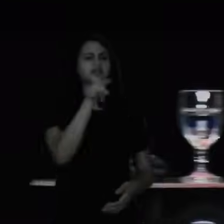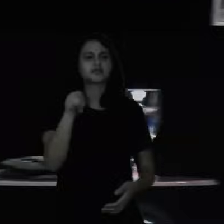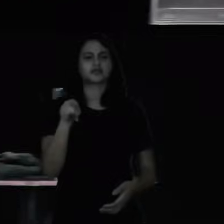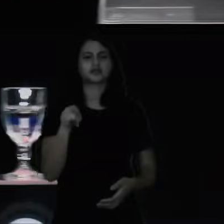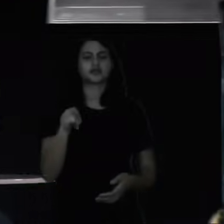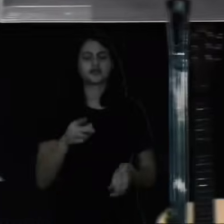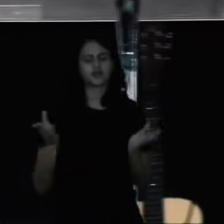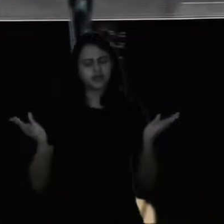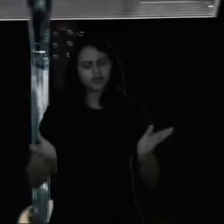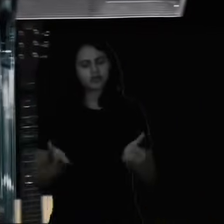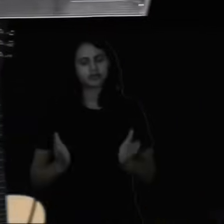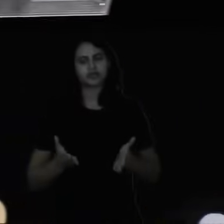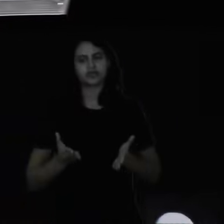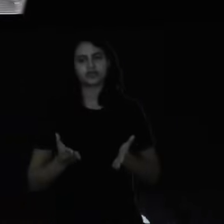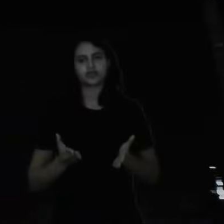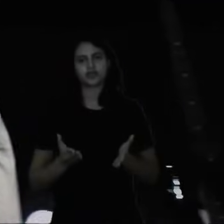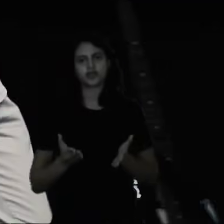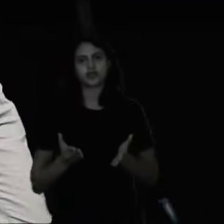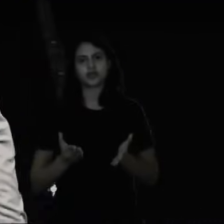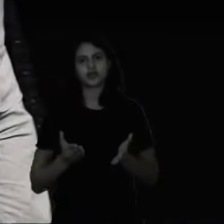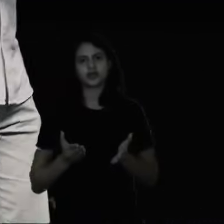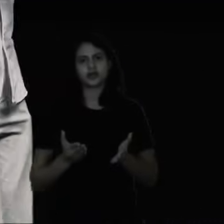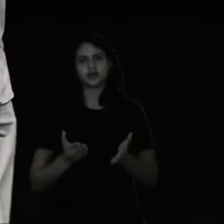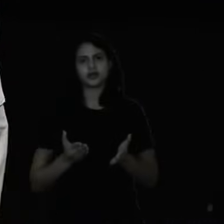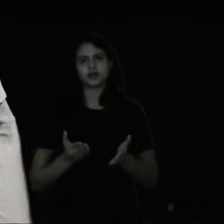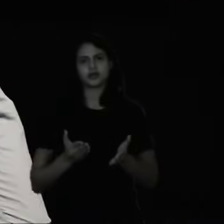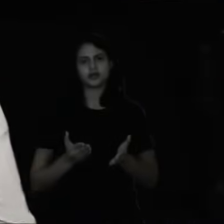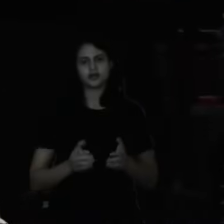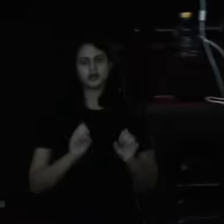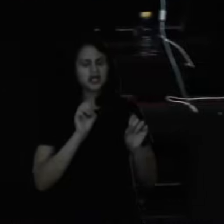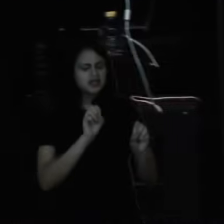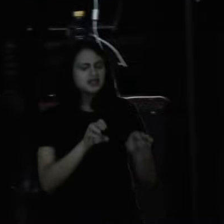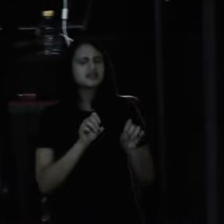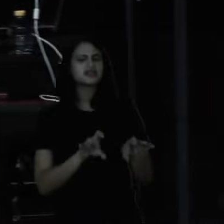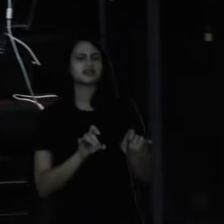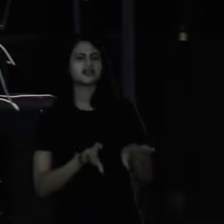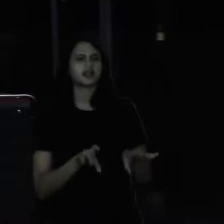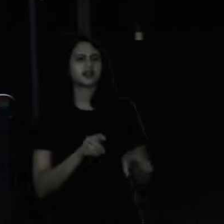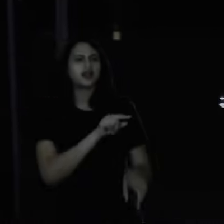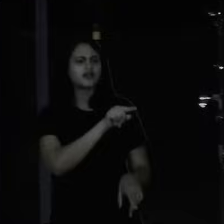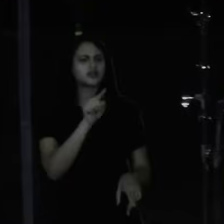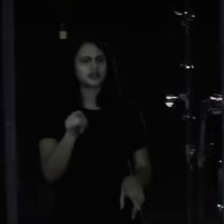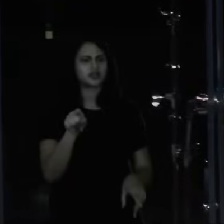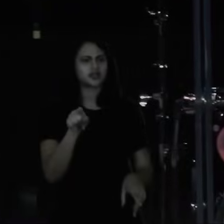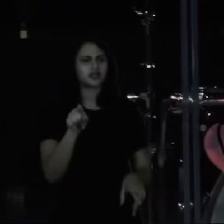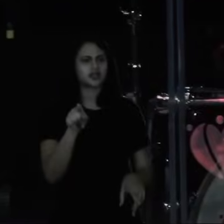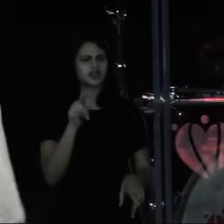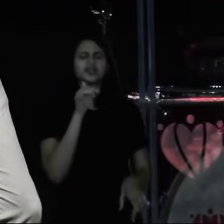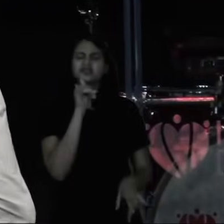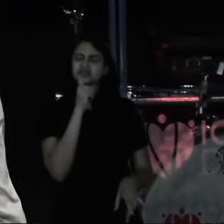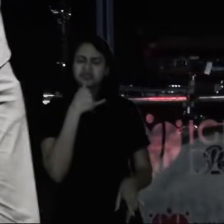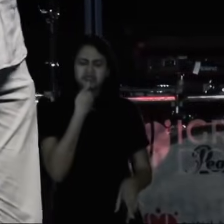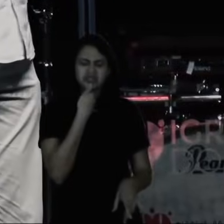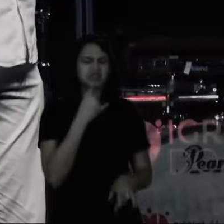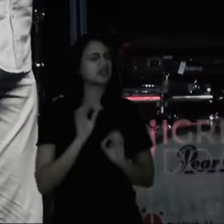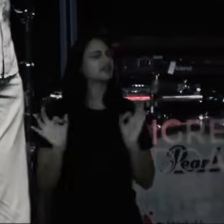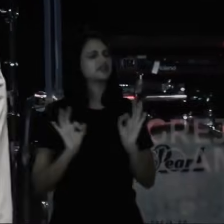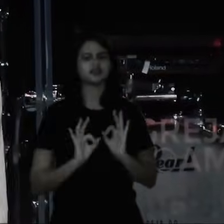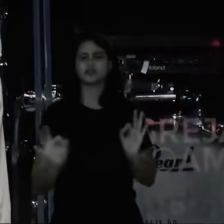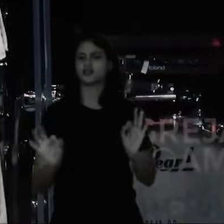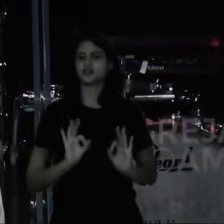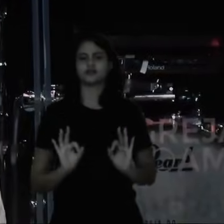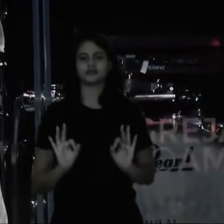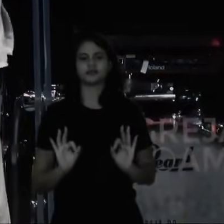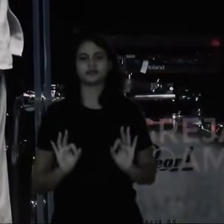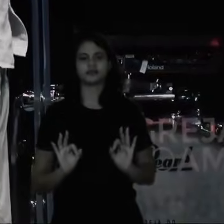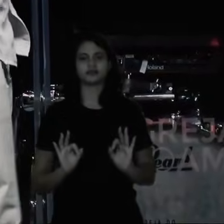aqui para te ensinar que você ficar chorando pelo leite derramado, ficar